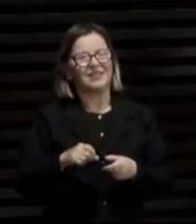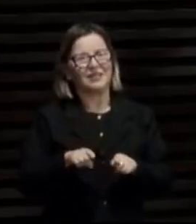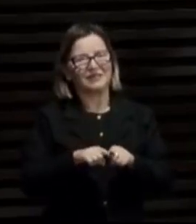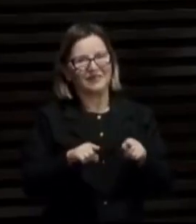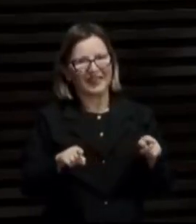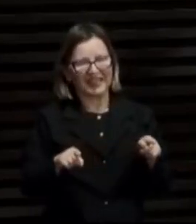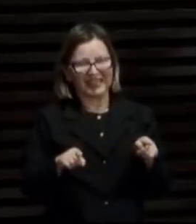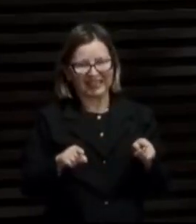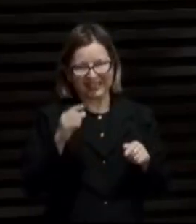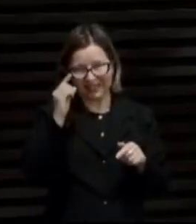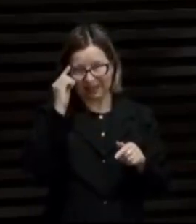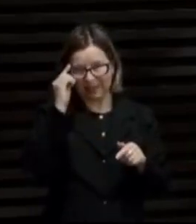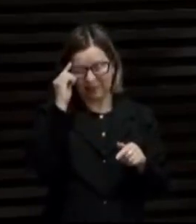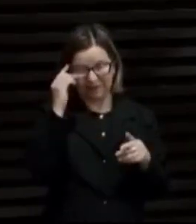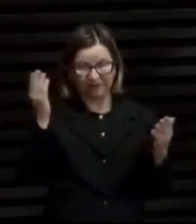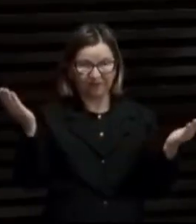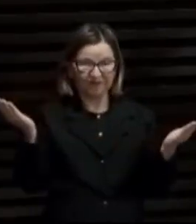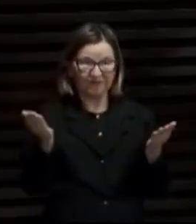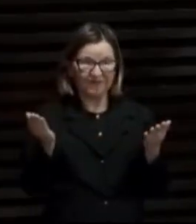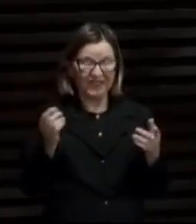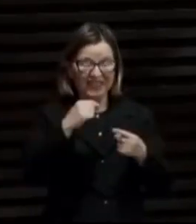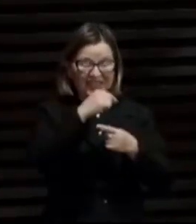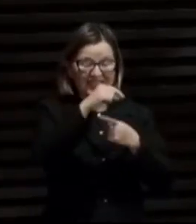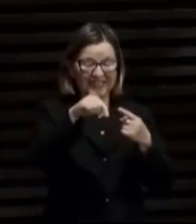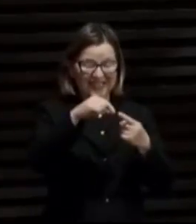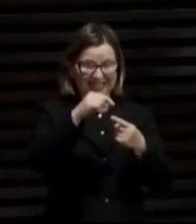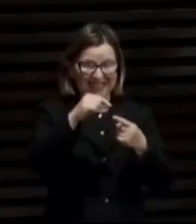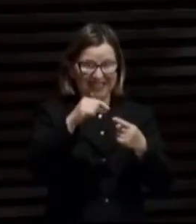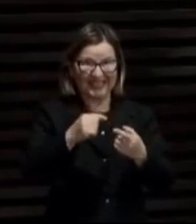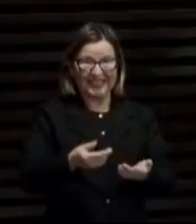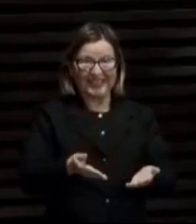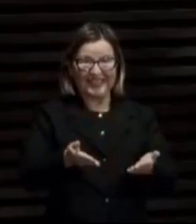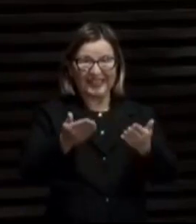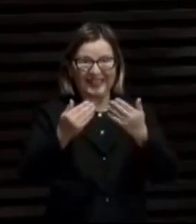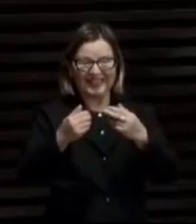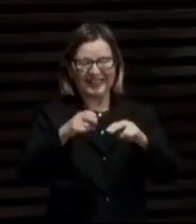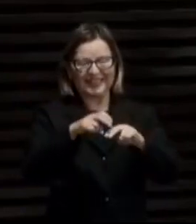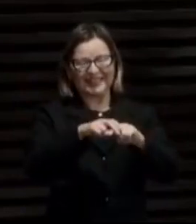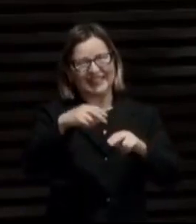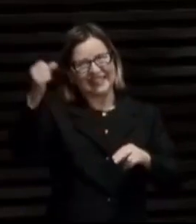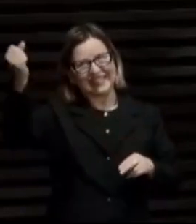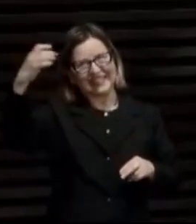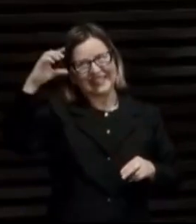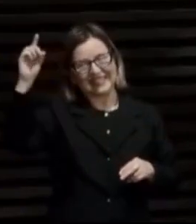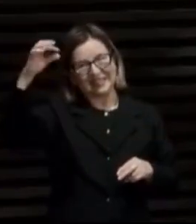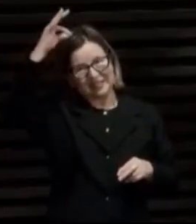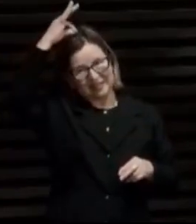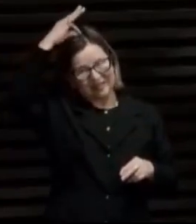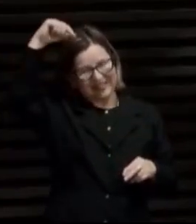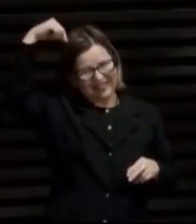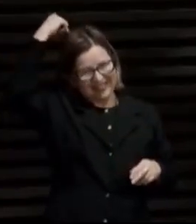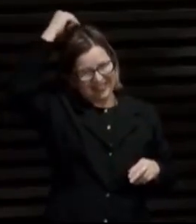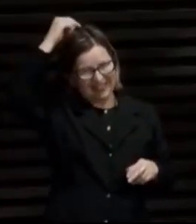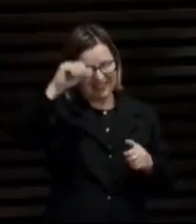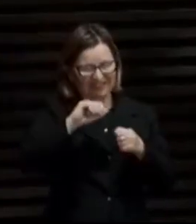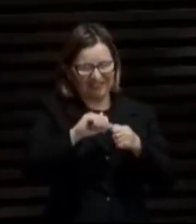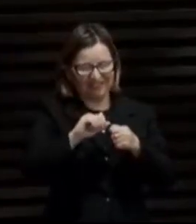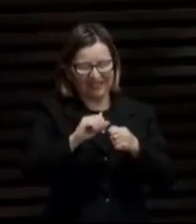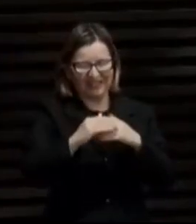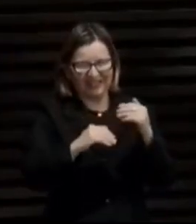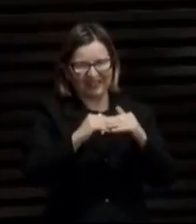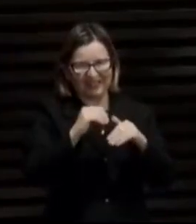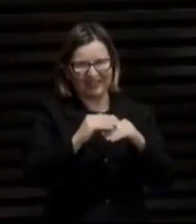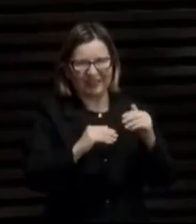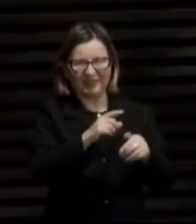santidade é patrocinada pela graça de Deus. O Espírito Santo de Deus é que vai agir em nós. Nós não